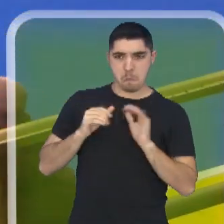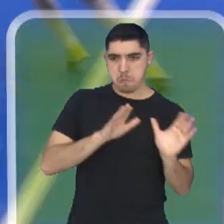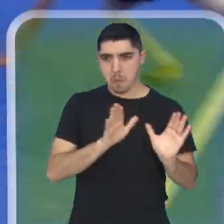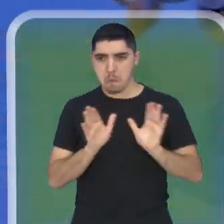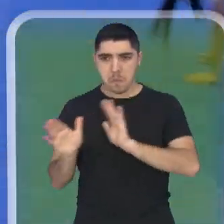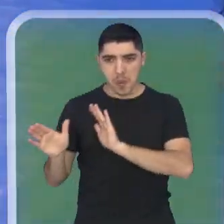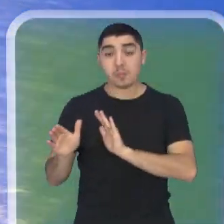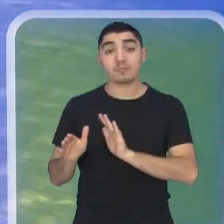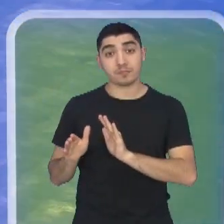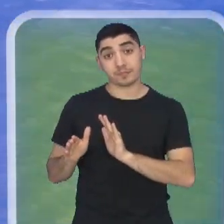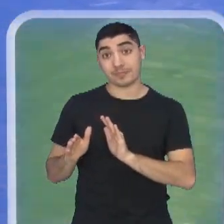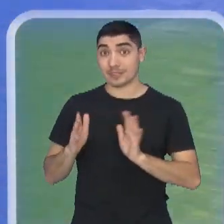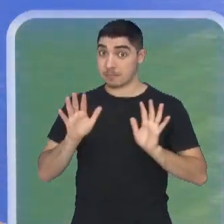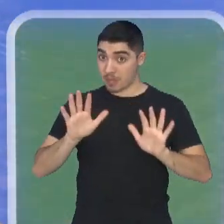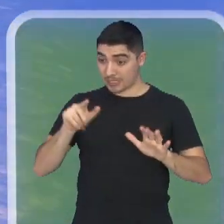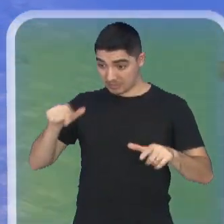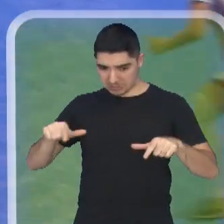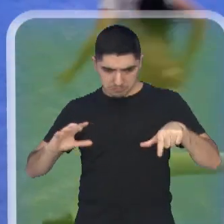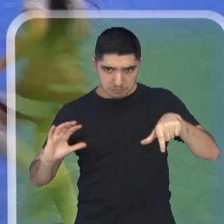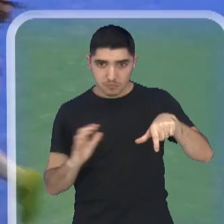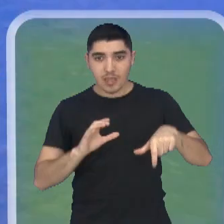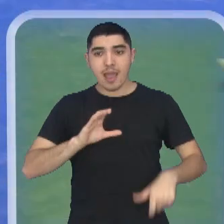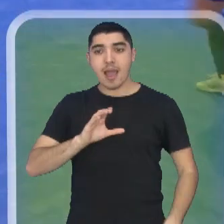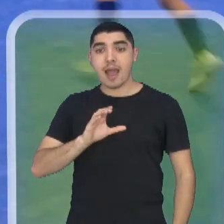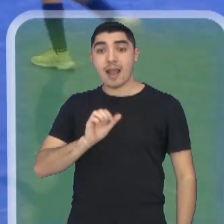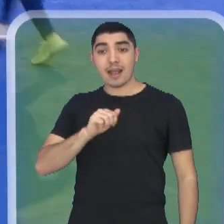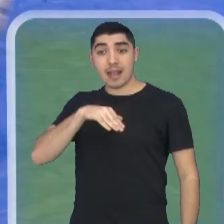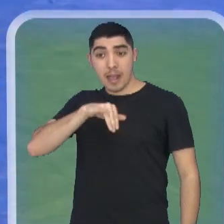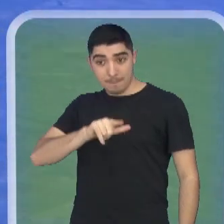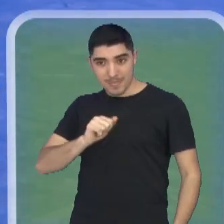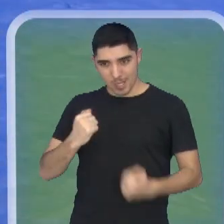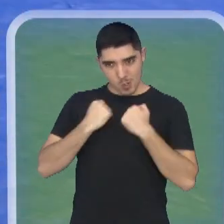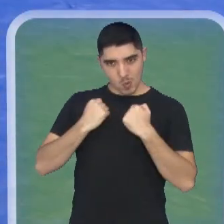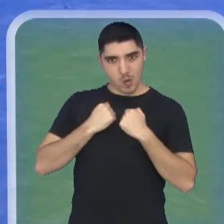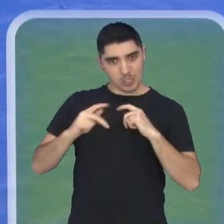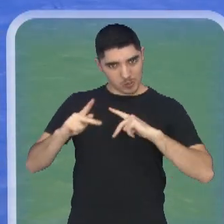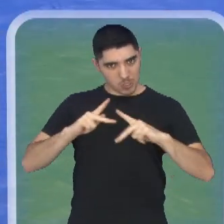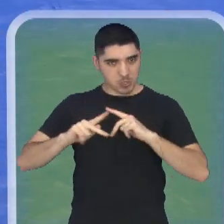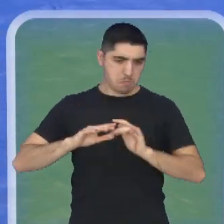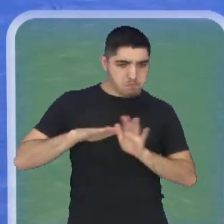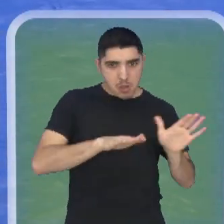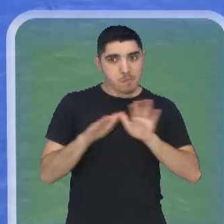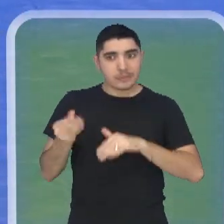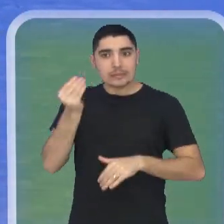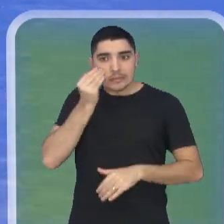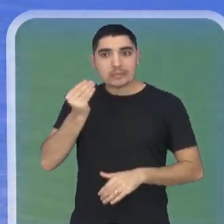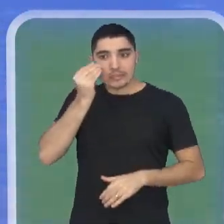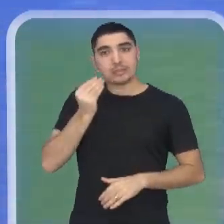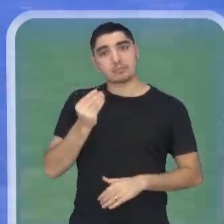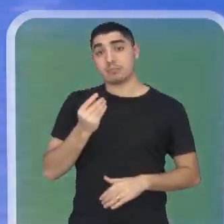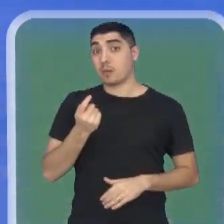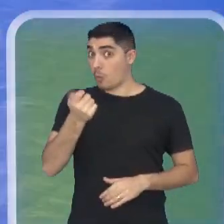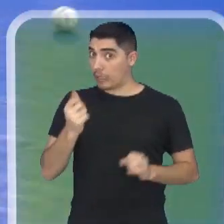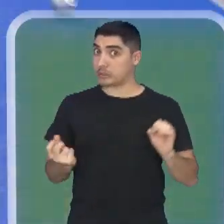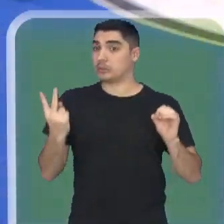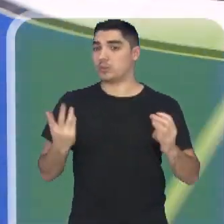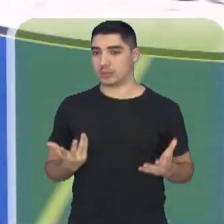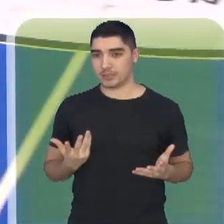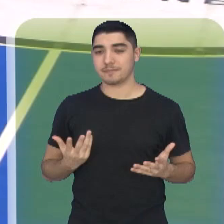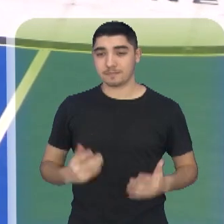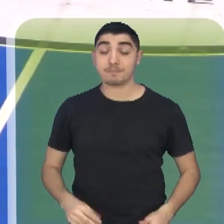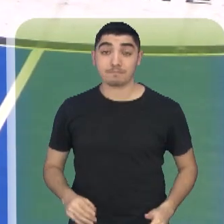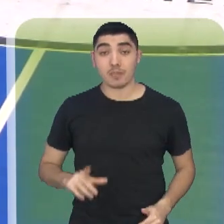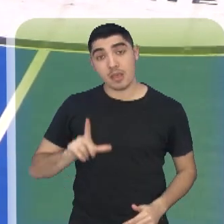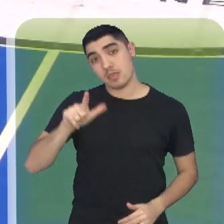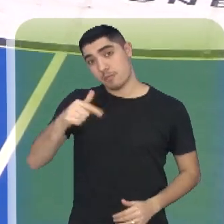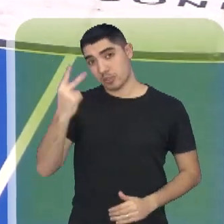gol. Do outro lado, a Camila do São José também se virava como podia para evitar o segundo gol da ADEF. Na